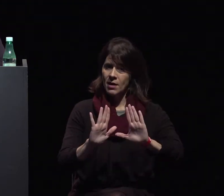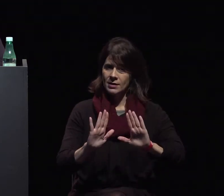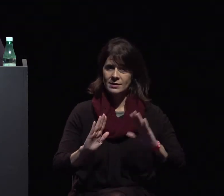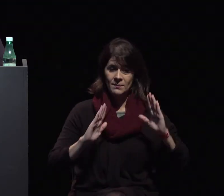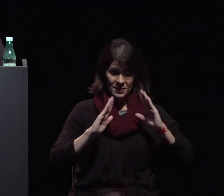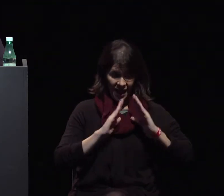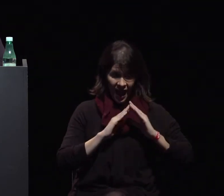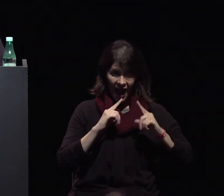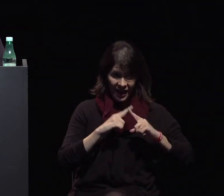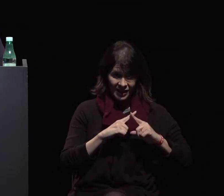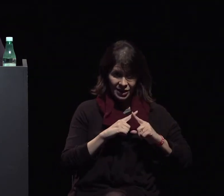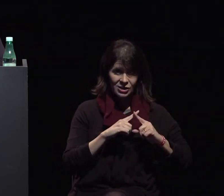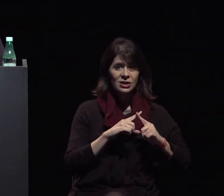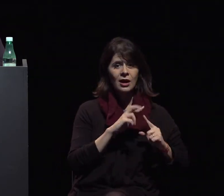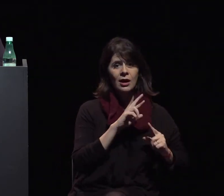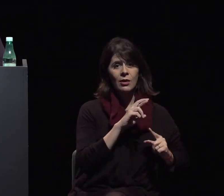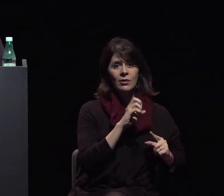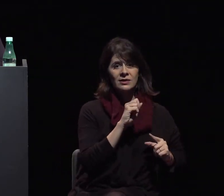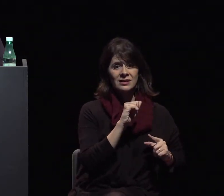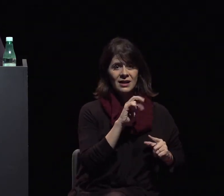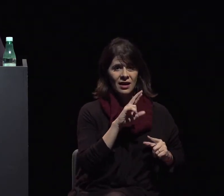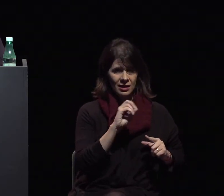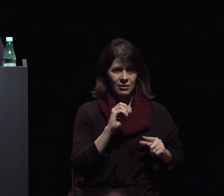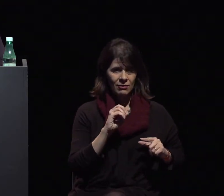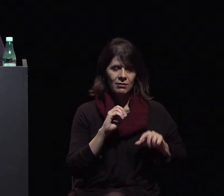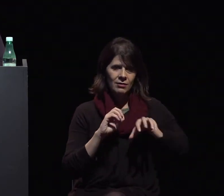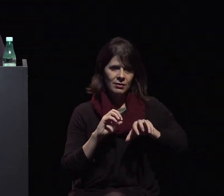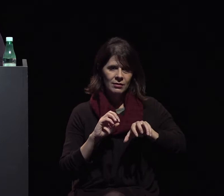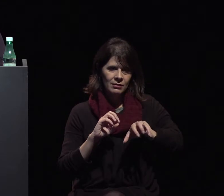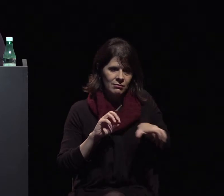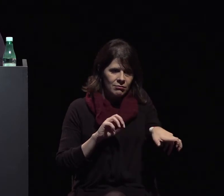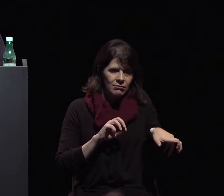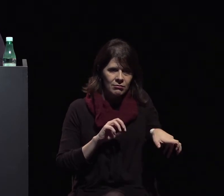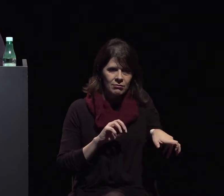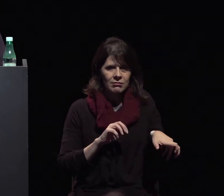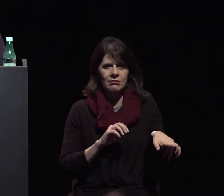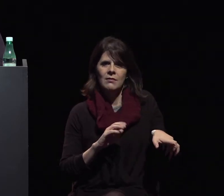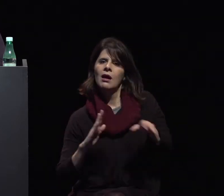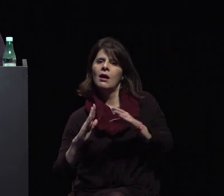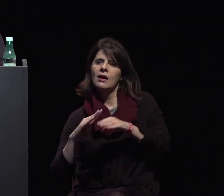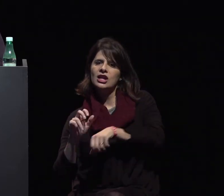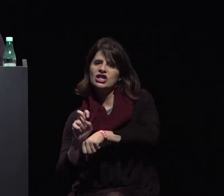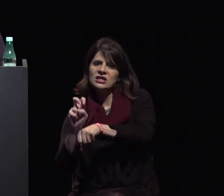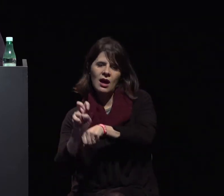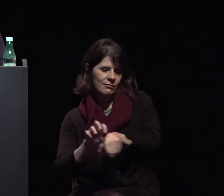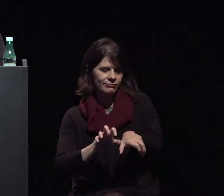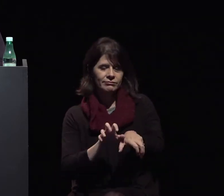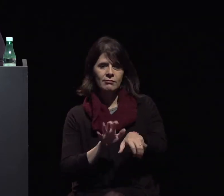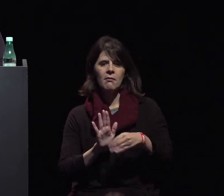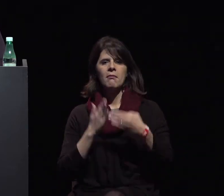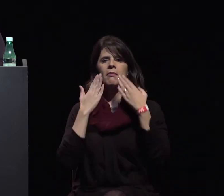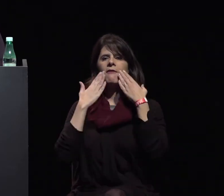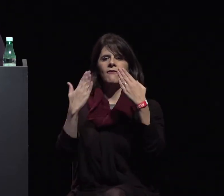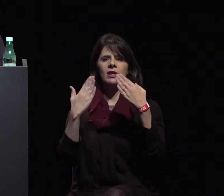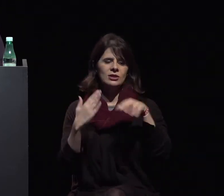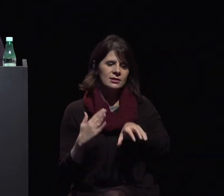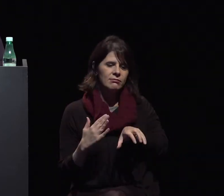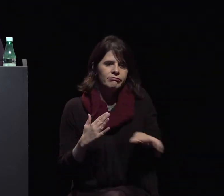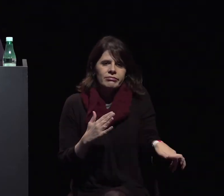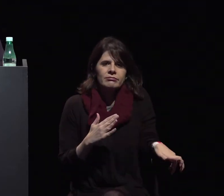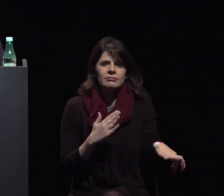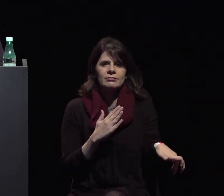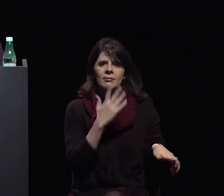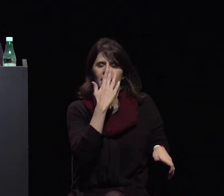da Sé. Não foi sem querer. Não foi. A gente conta sobre o sincretismo e a gente conta sobre